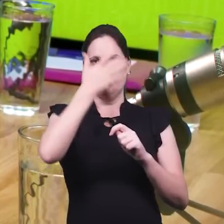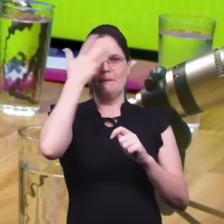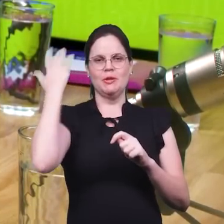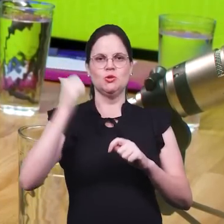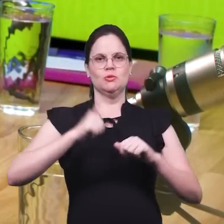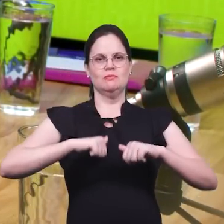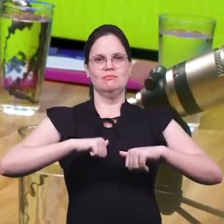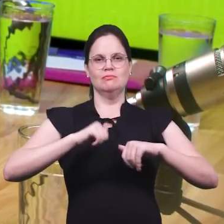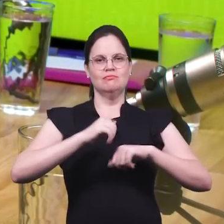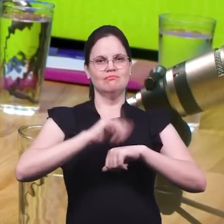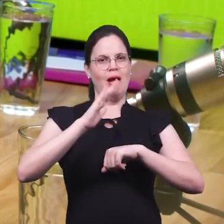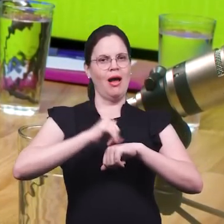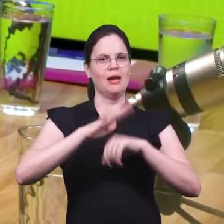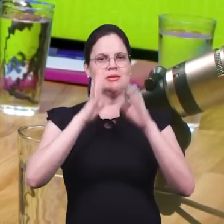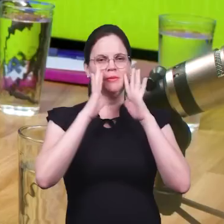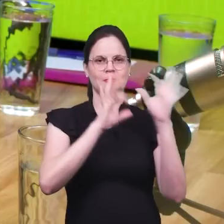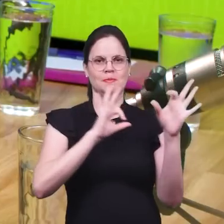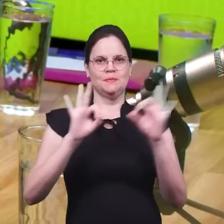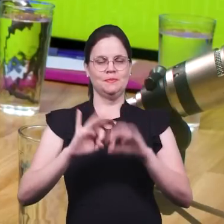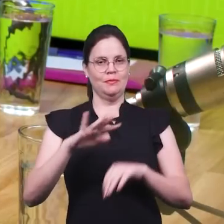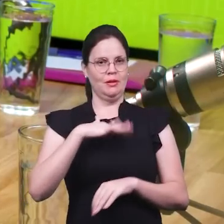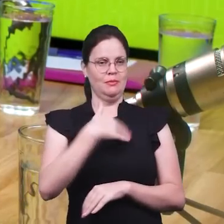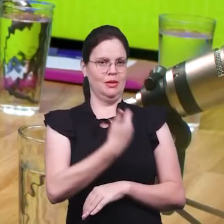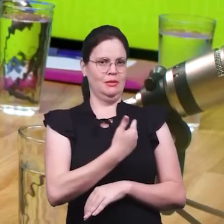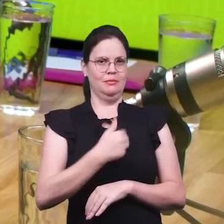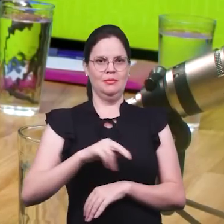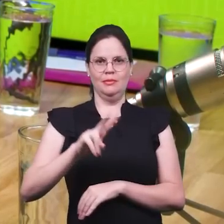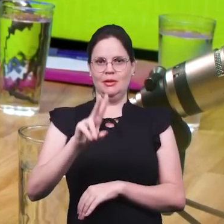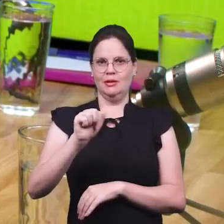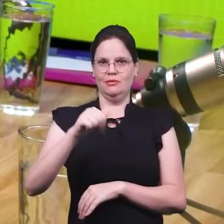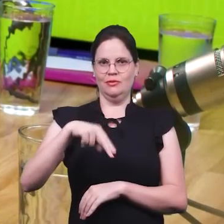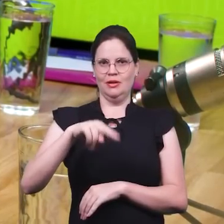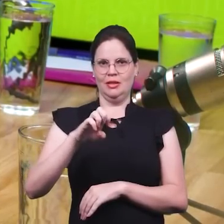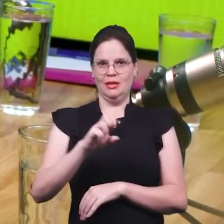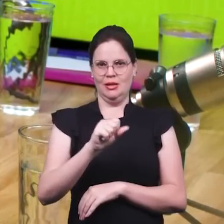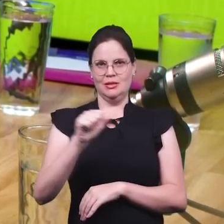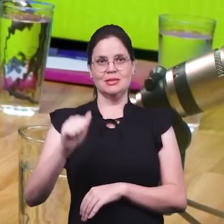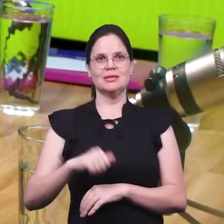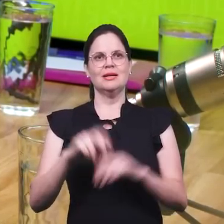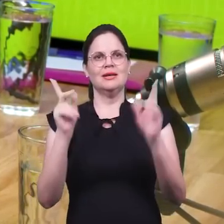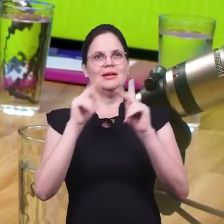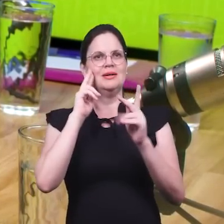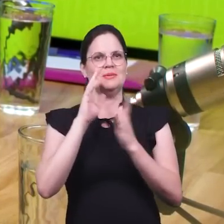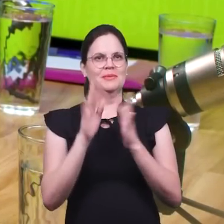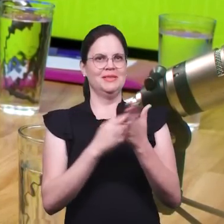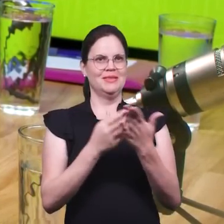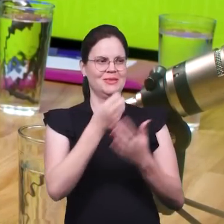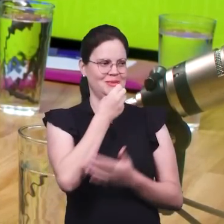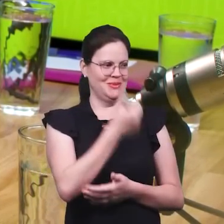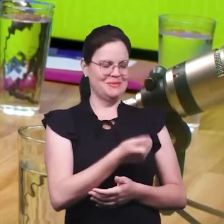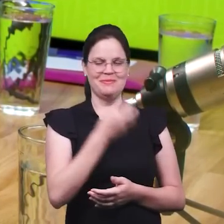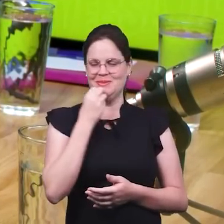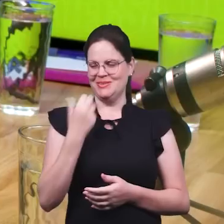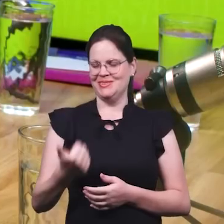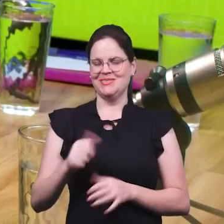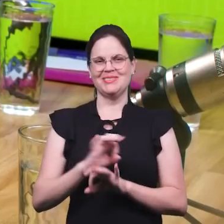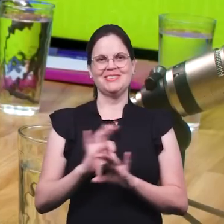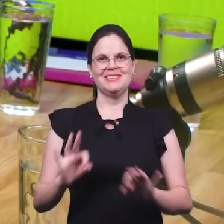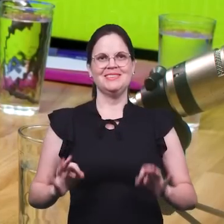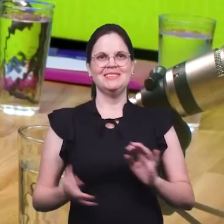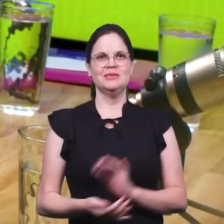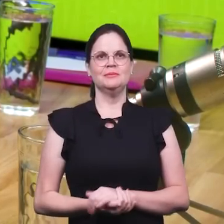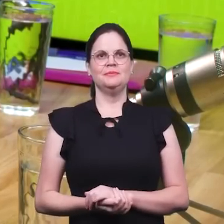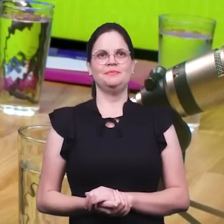pessoas. E hoje ao meu lado está a minha amiga Vanessa. A paz do Senhor, Vanessa. Paz do Senhor, Jaque, tudo bem? Tudo bem. Que